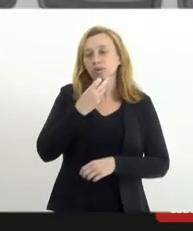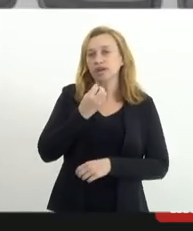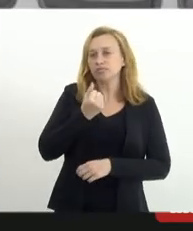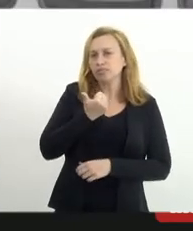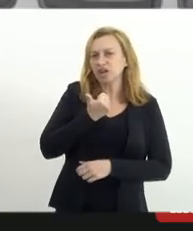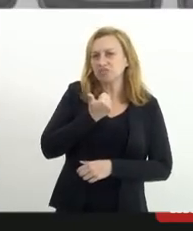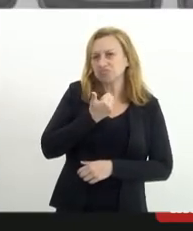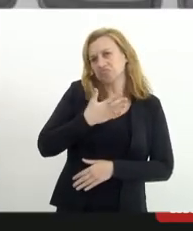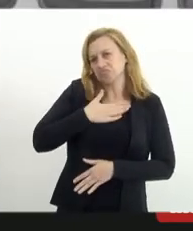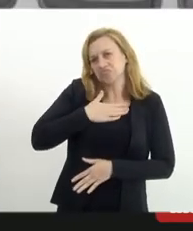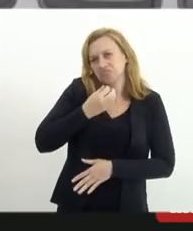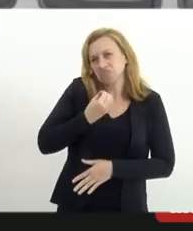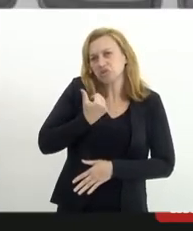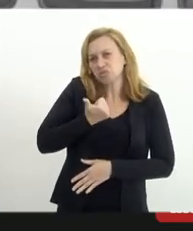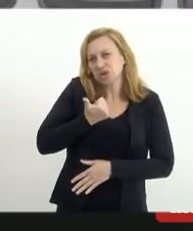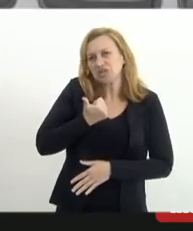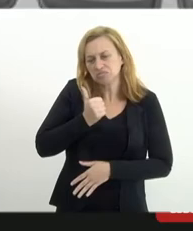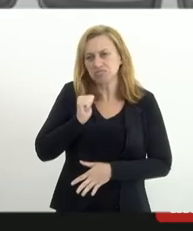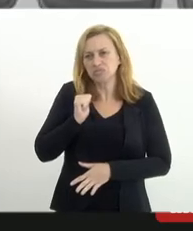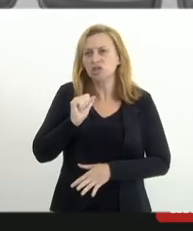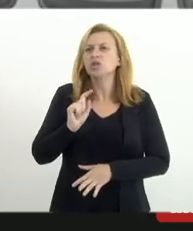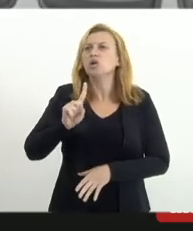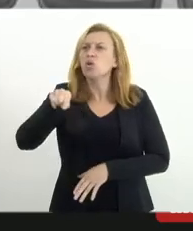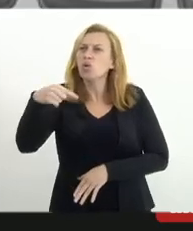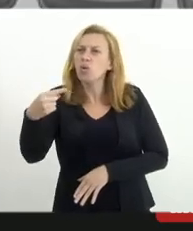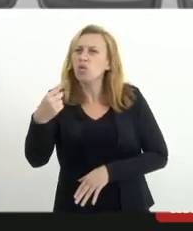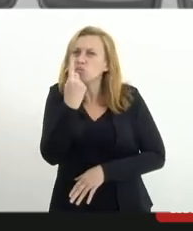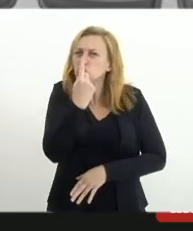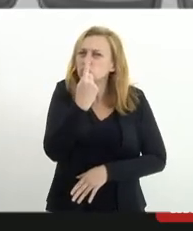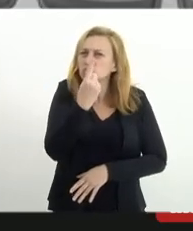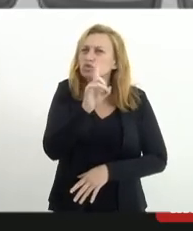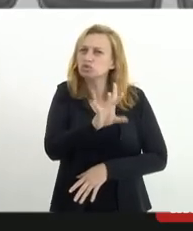minha parte, sim. Temos outras pessoas, tem pelo menos um